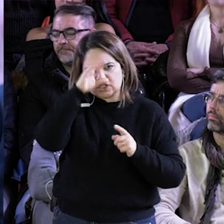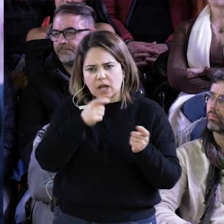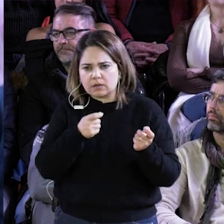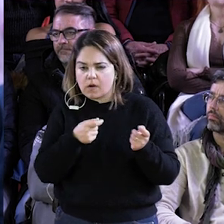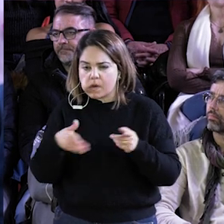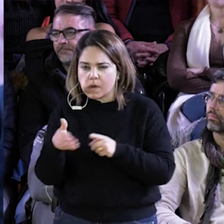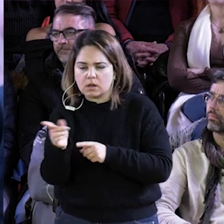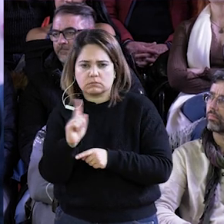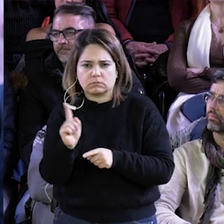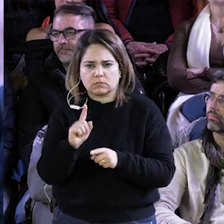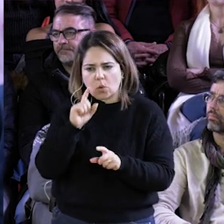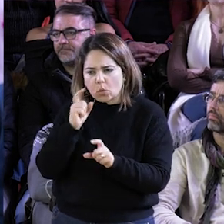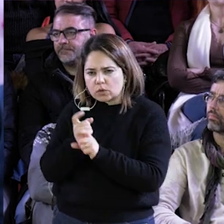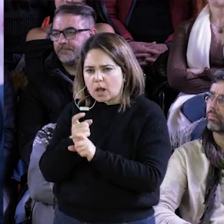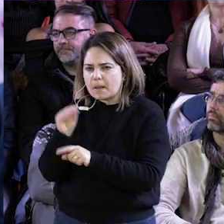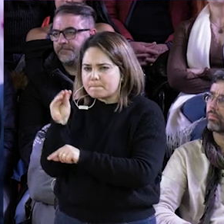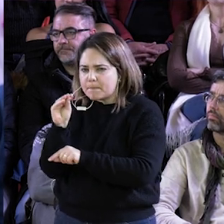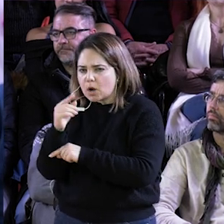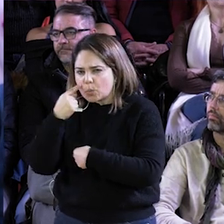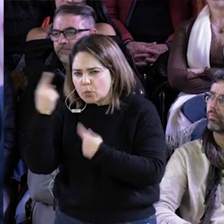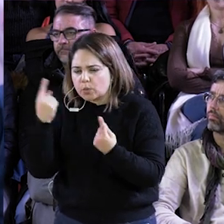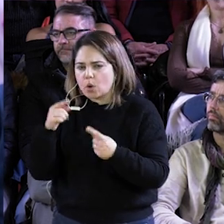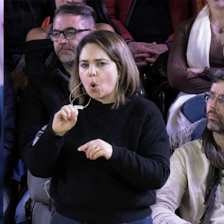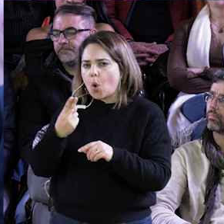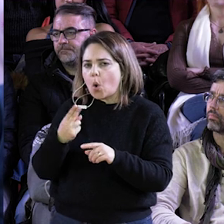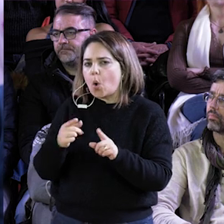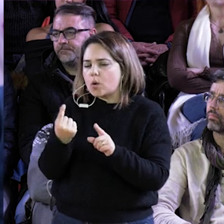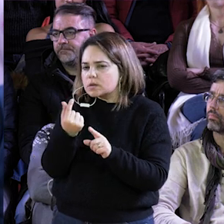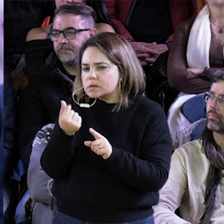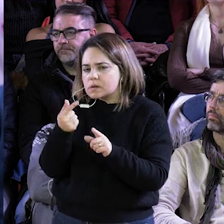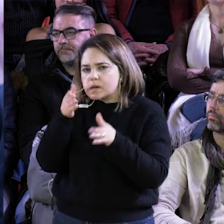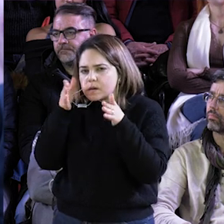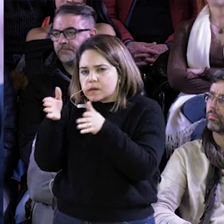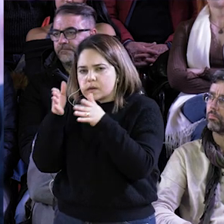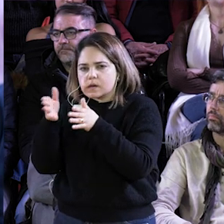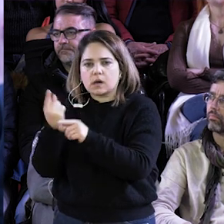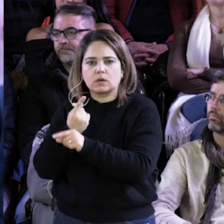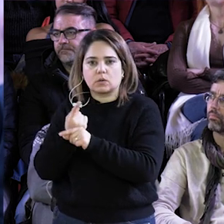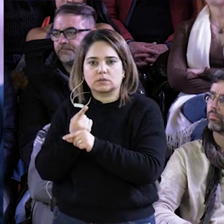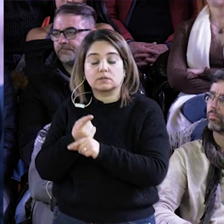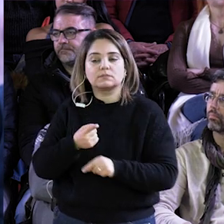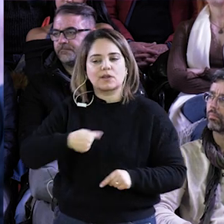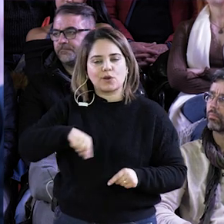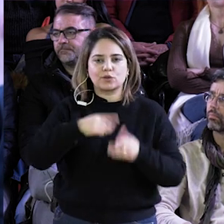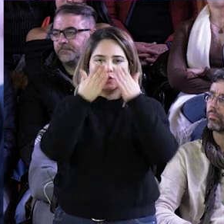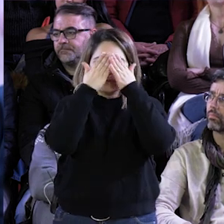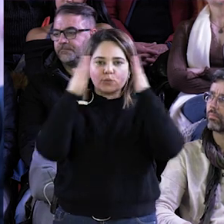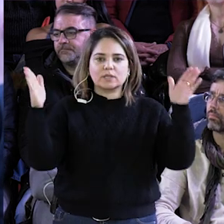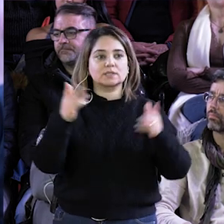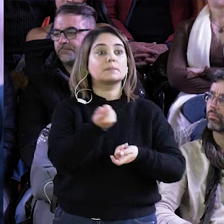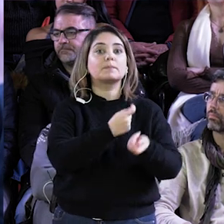controlar rendas, de usar o banco público, de subordinar a lógica capitalista ao bem comum. Vivemos numa democracia de